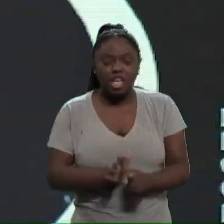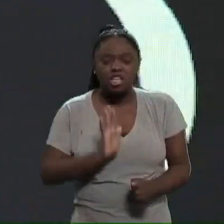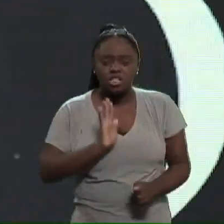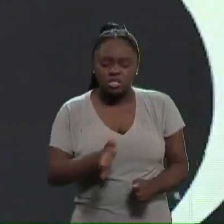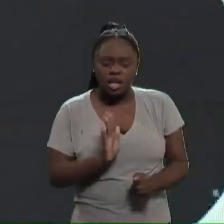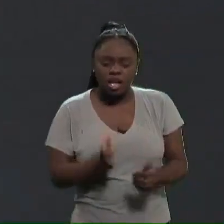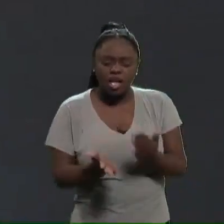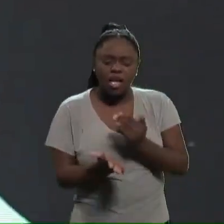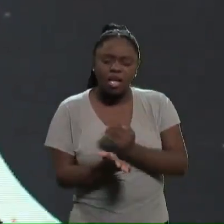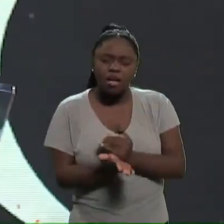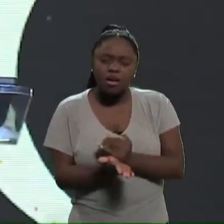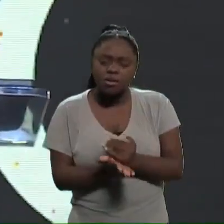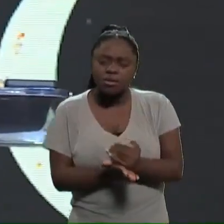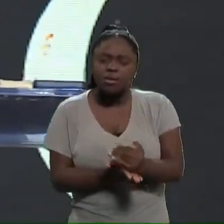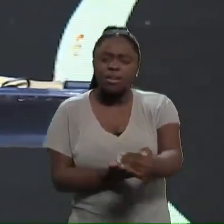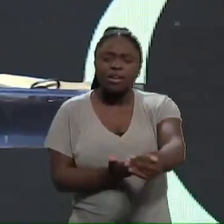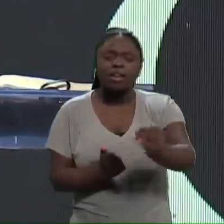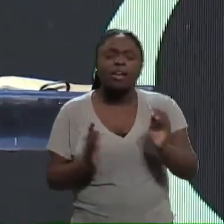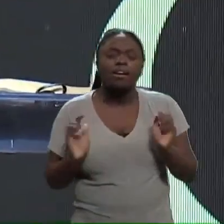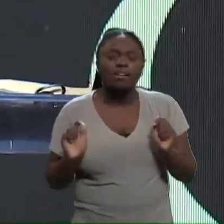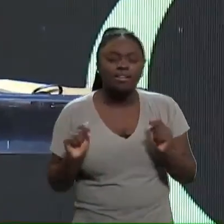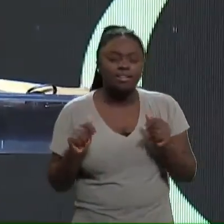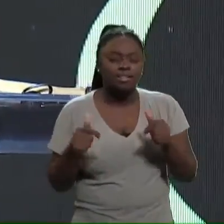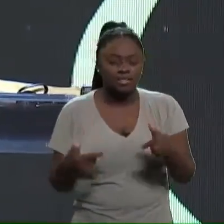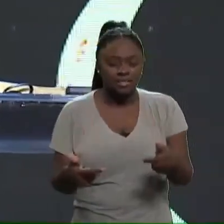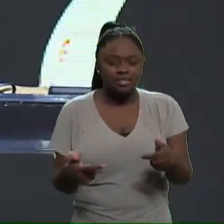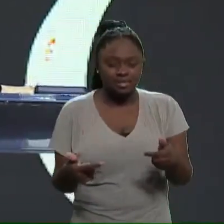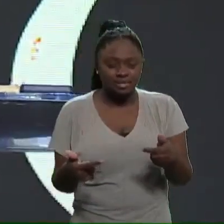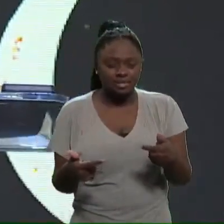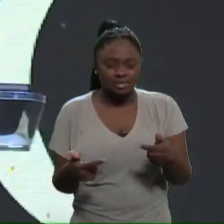Já comecei a fazê-lo.